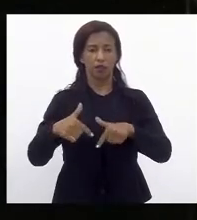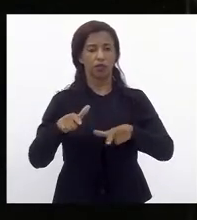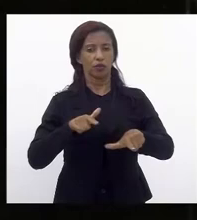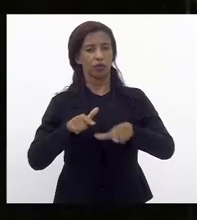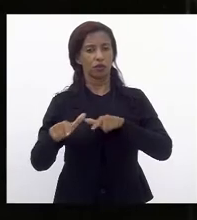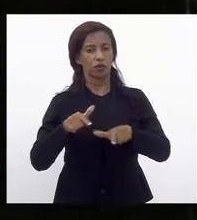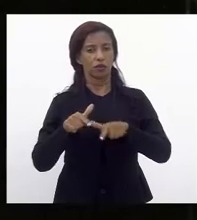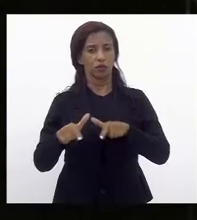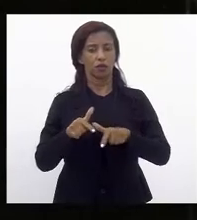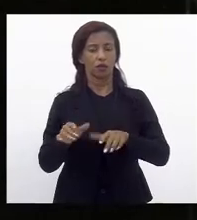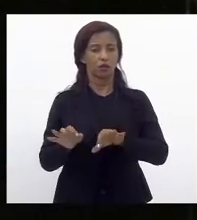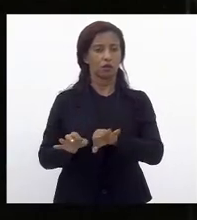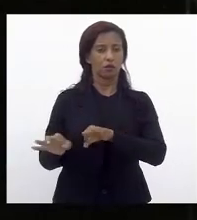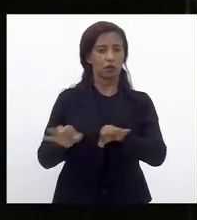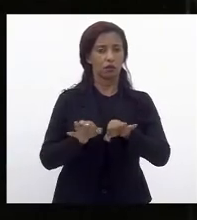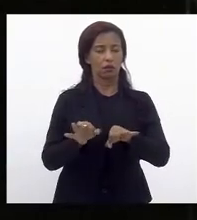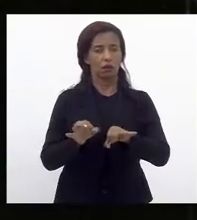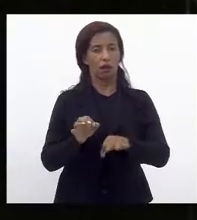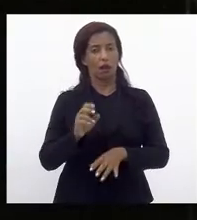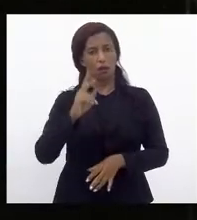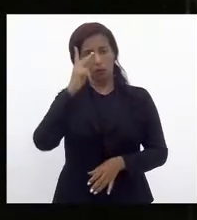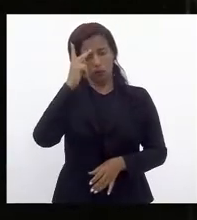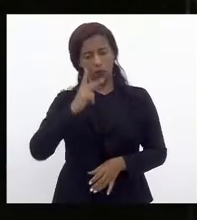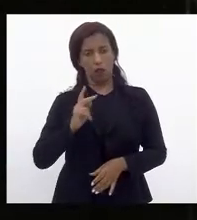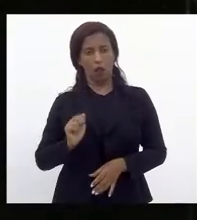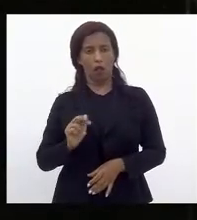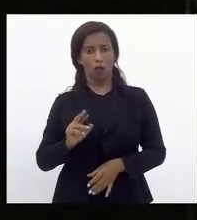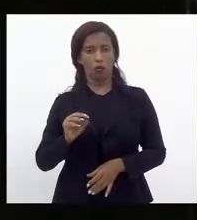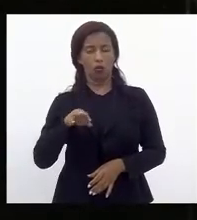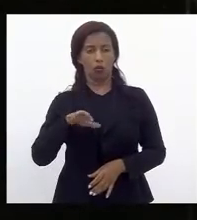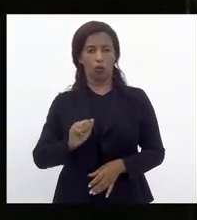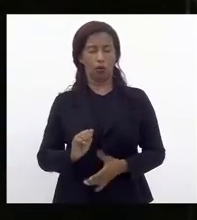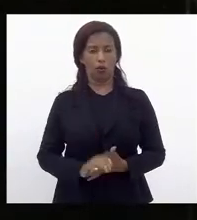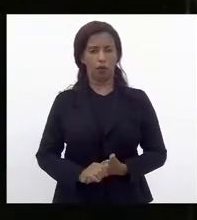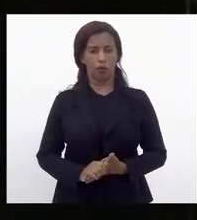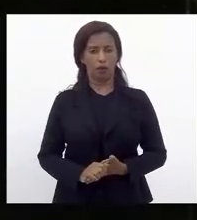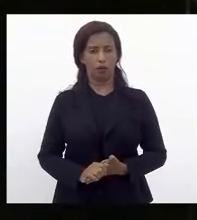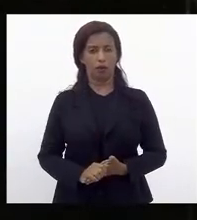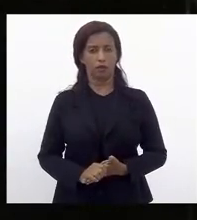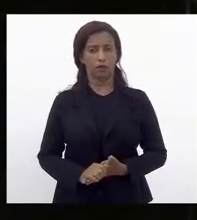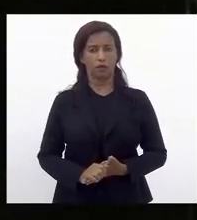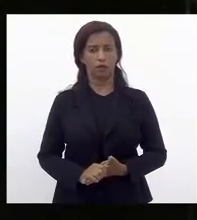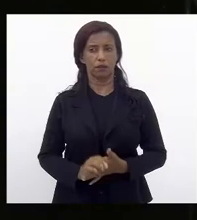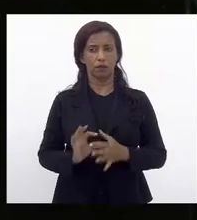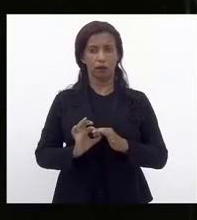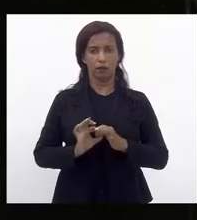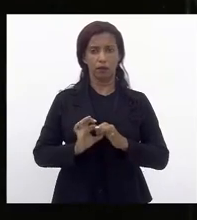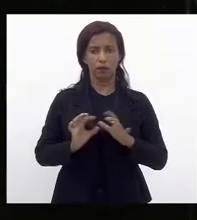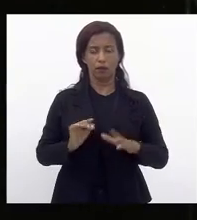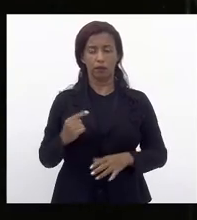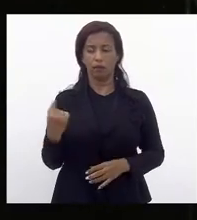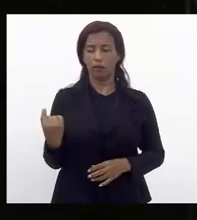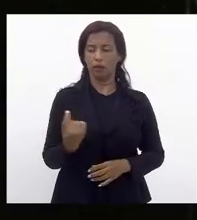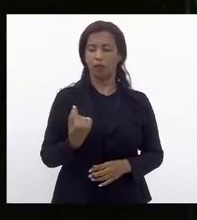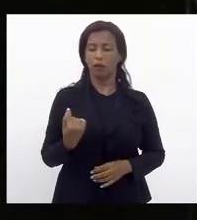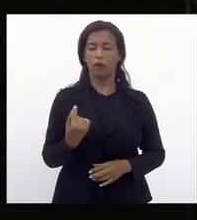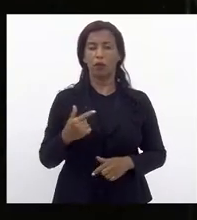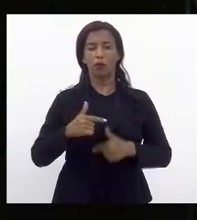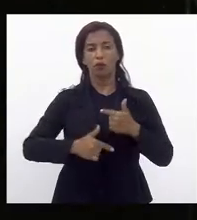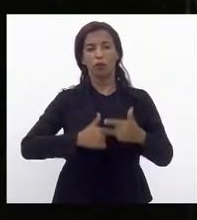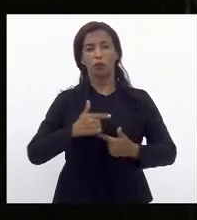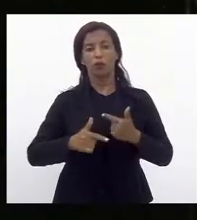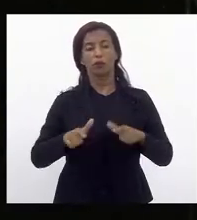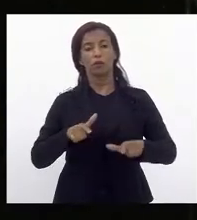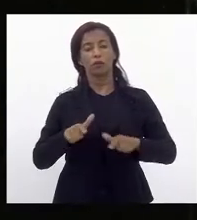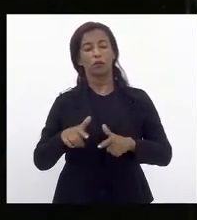trabalhar de forma autônoma, né, de forma altiva, o nosso trabalho